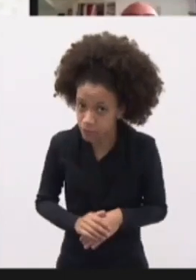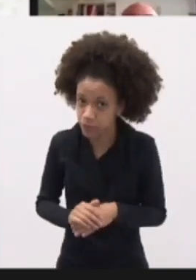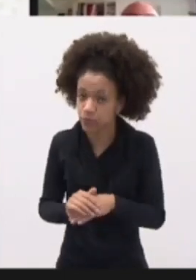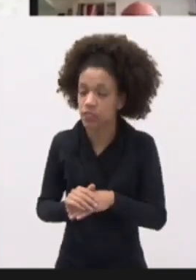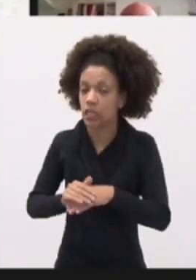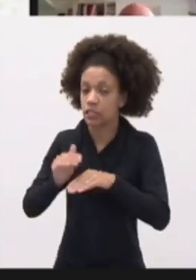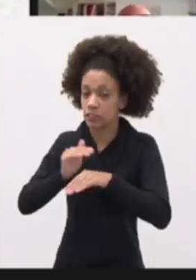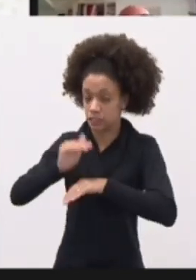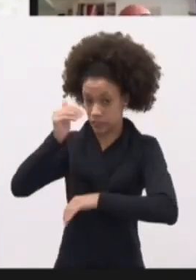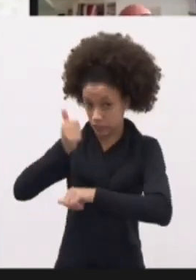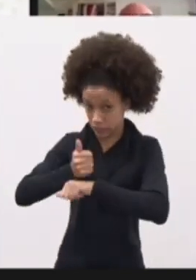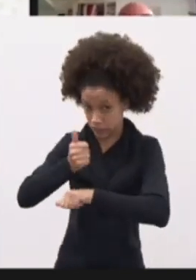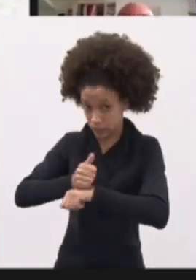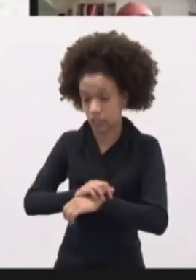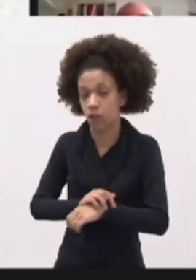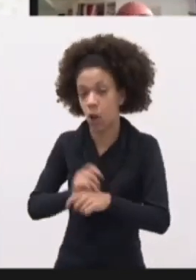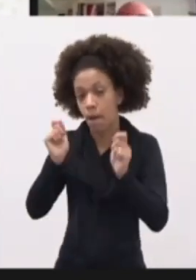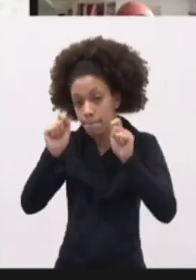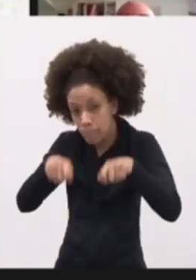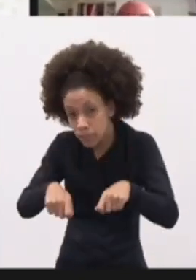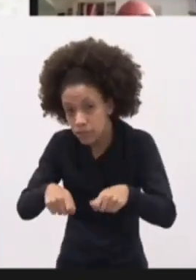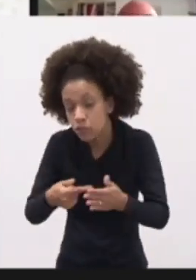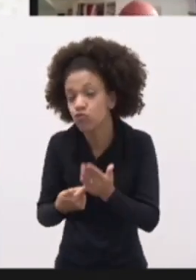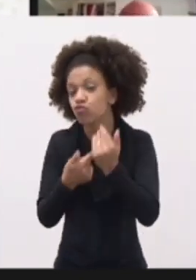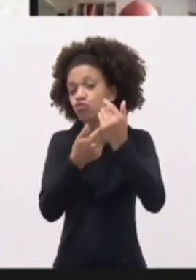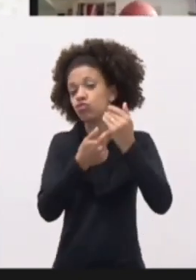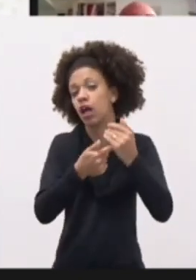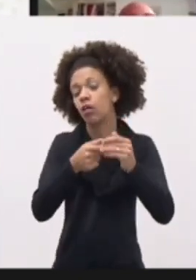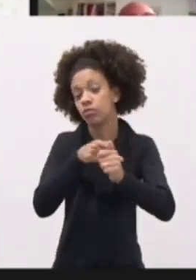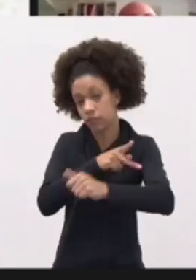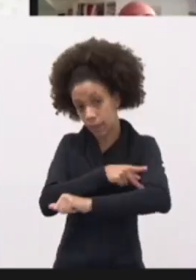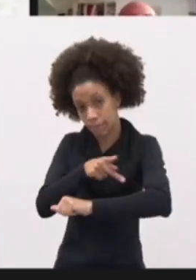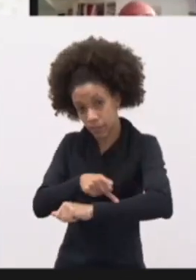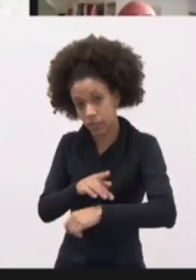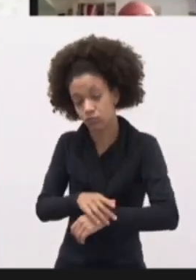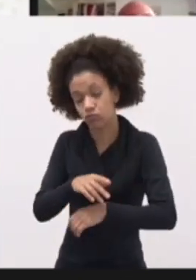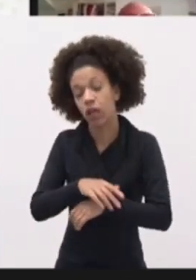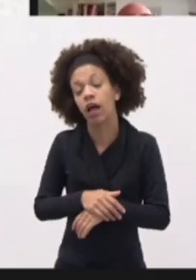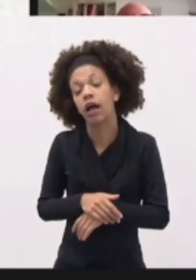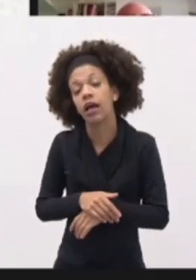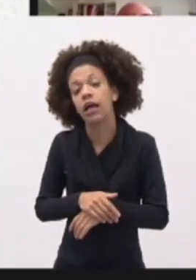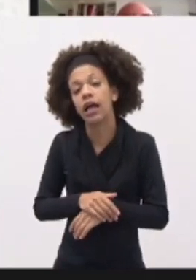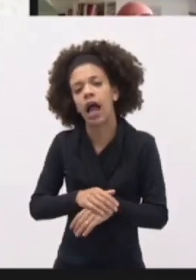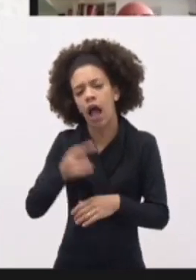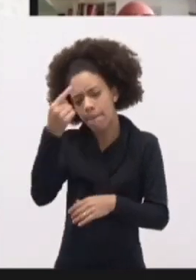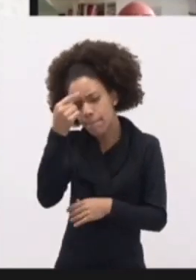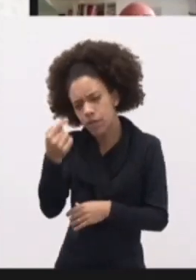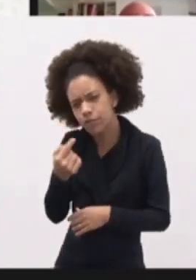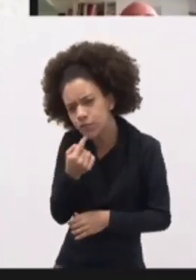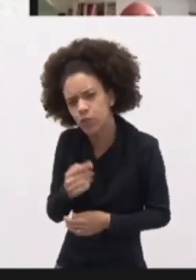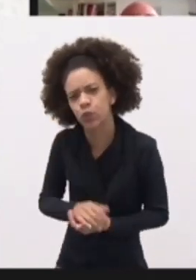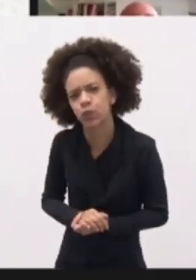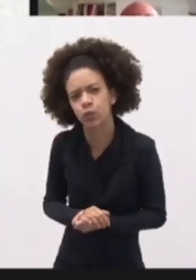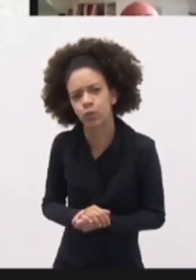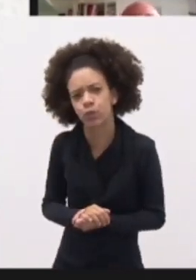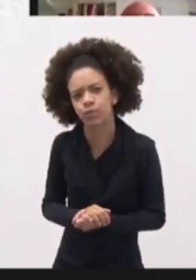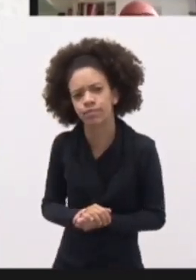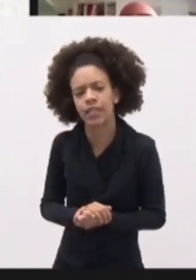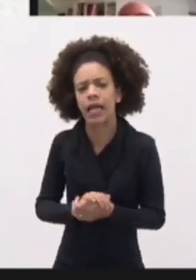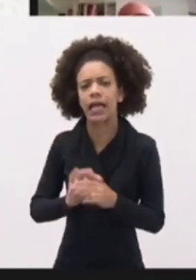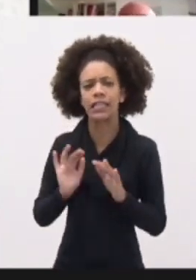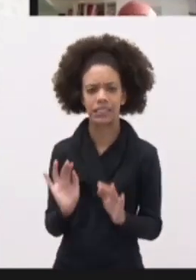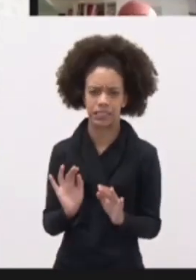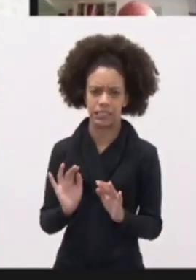de competência, competências digitais na área pedagógica, casos práticos, características das competências da